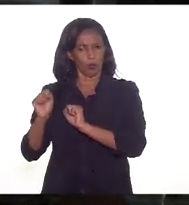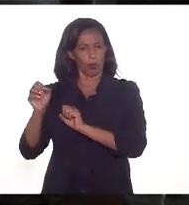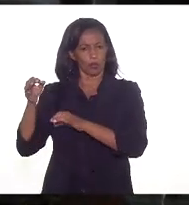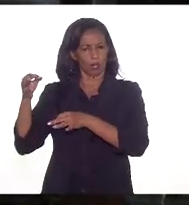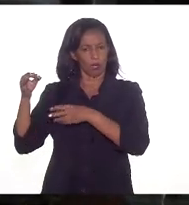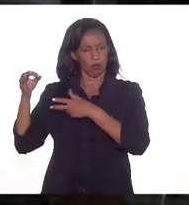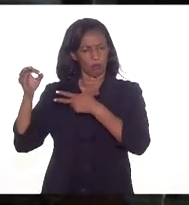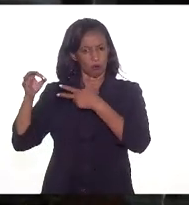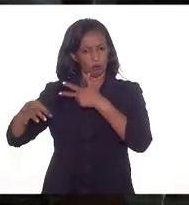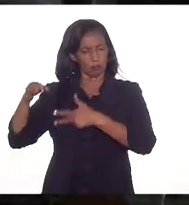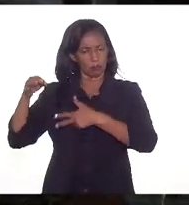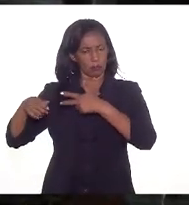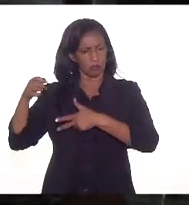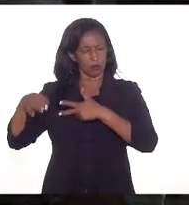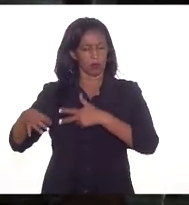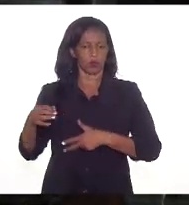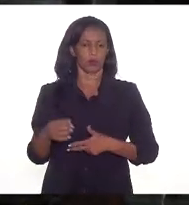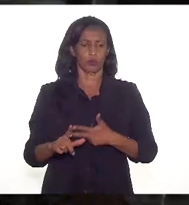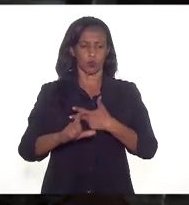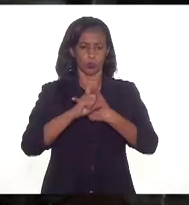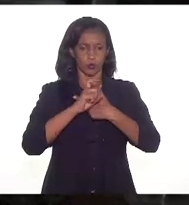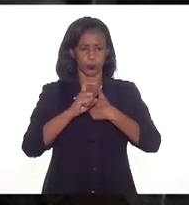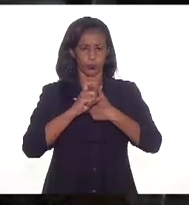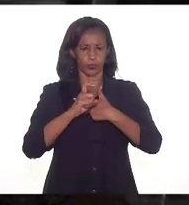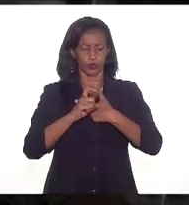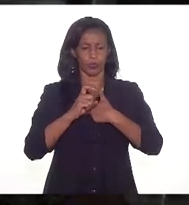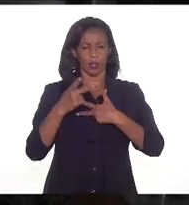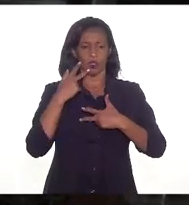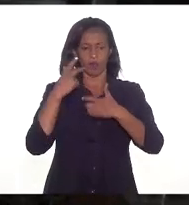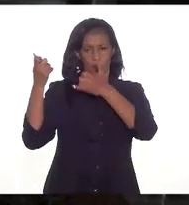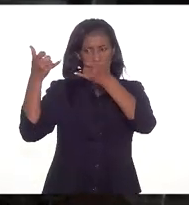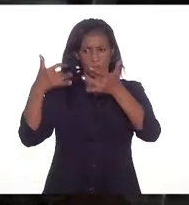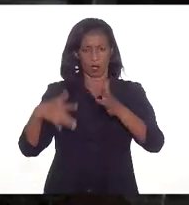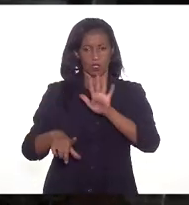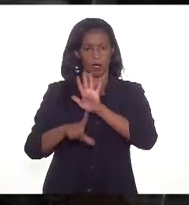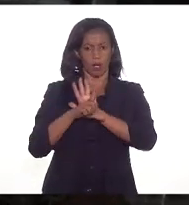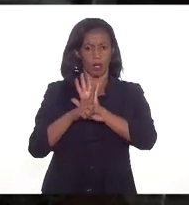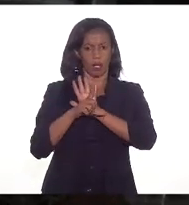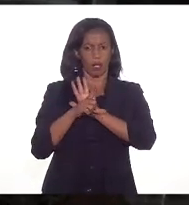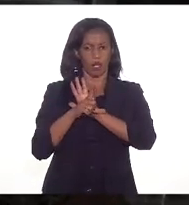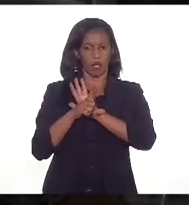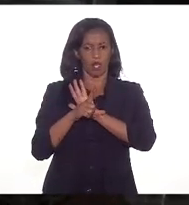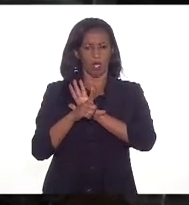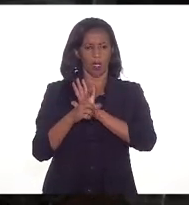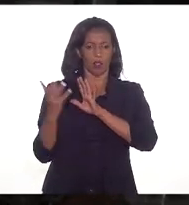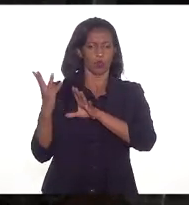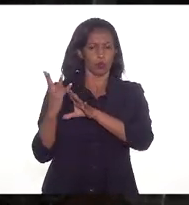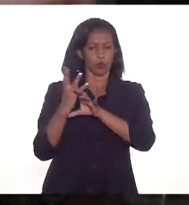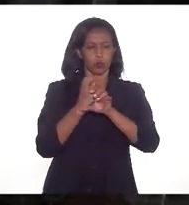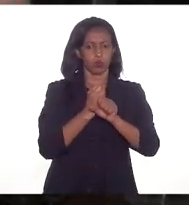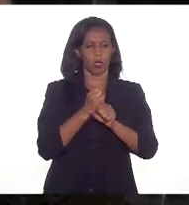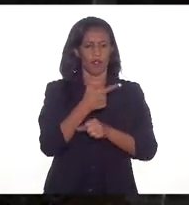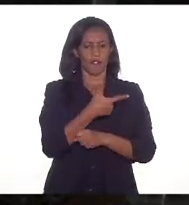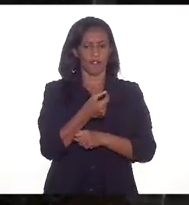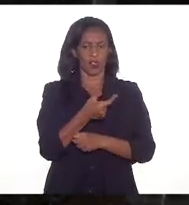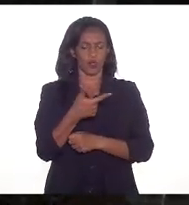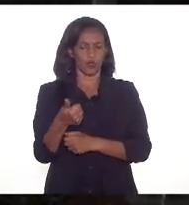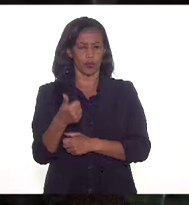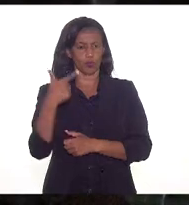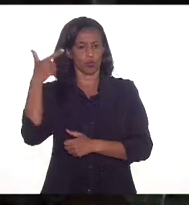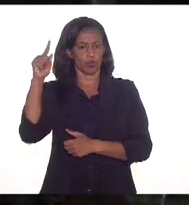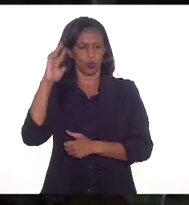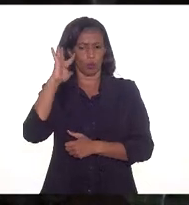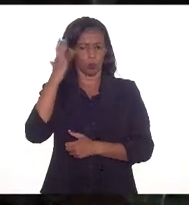dispõe sobre as diretrizes para a elaboração da Lei de Orçamento Anual de 2022 e da outras